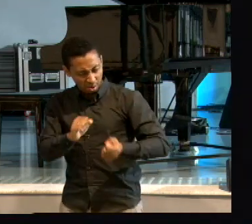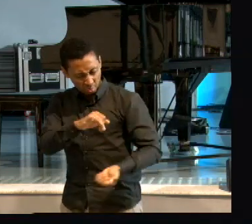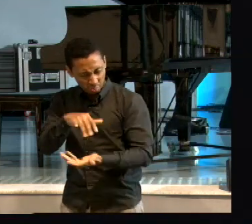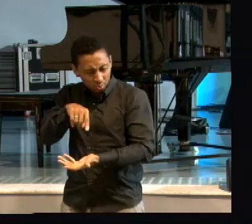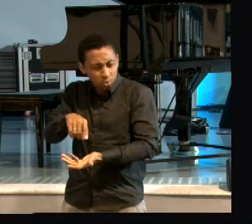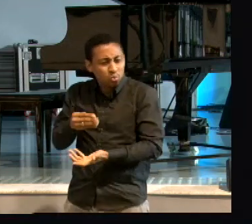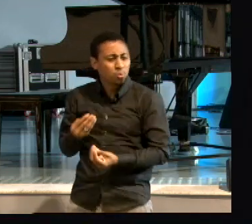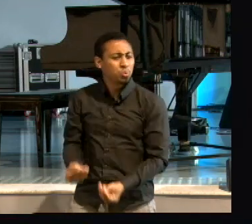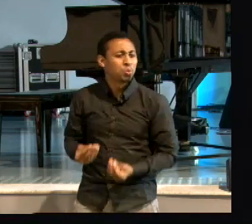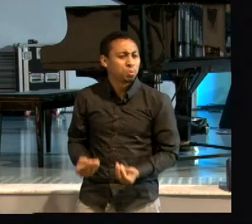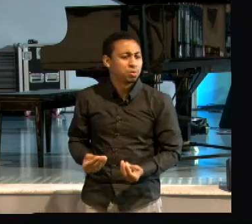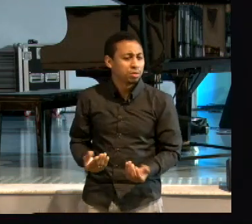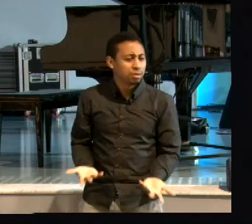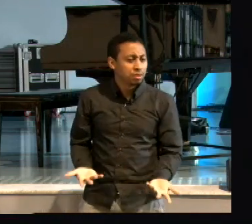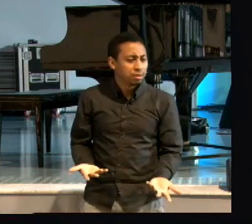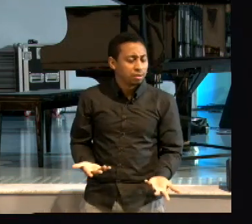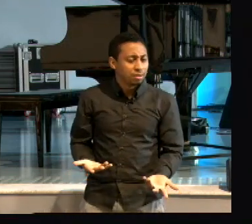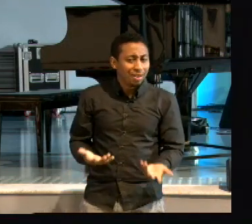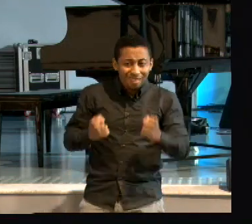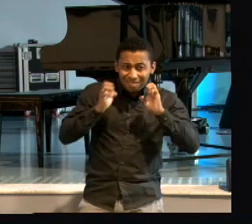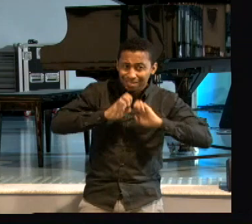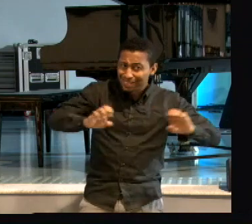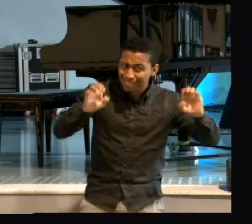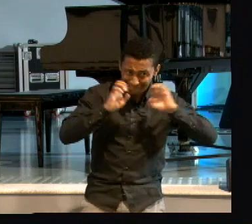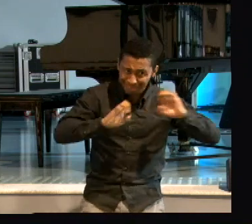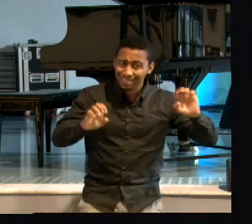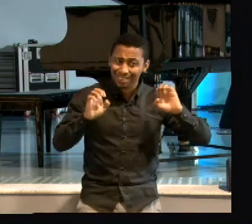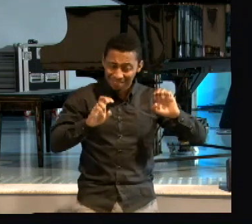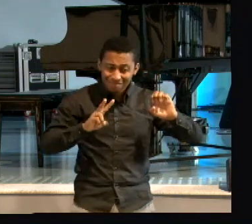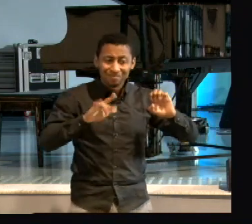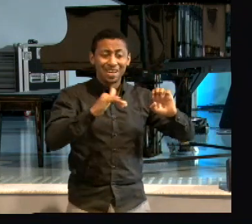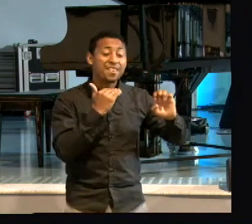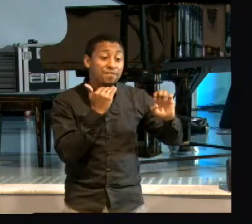que eu chamaria, eu definiria, de um prazo de validade.